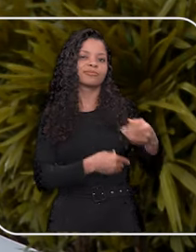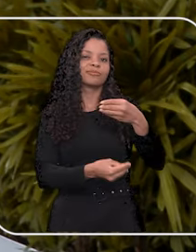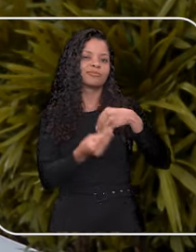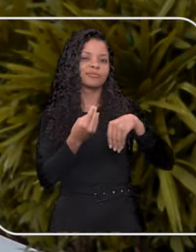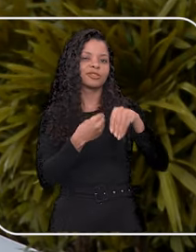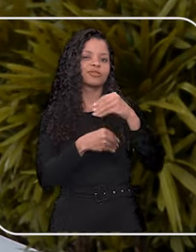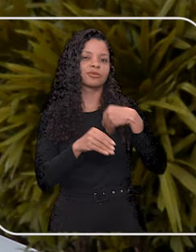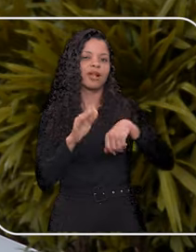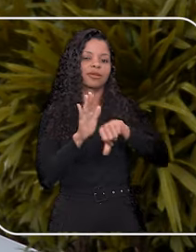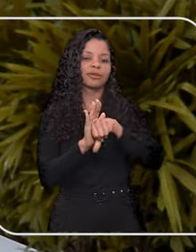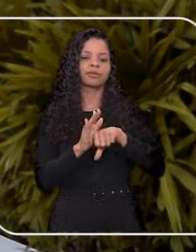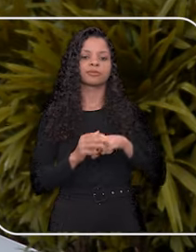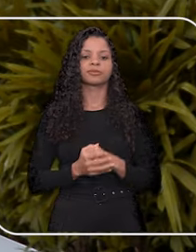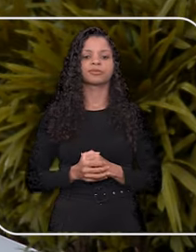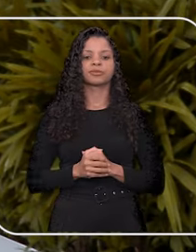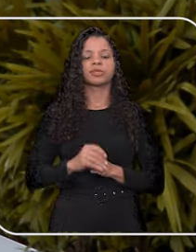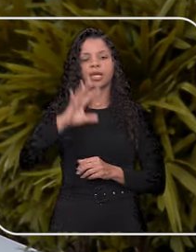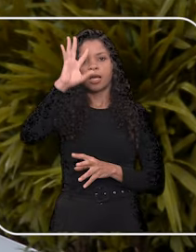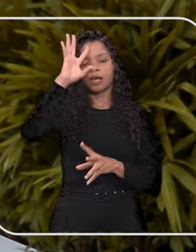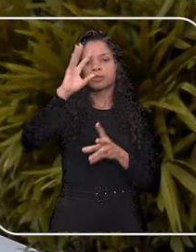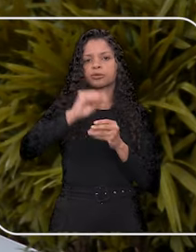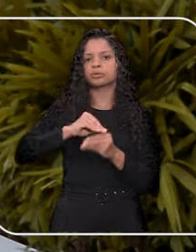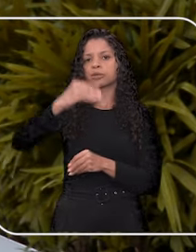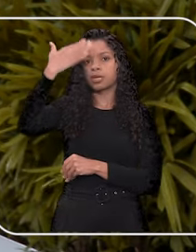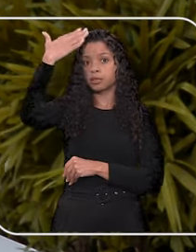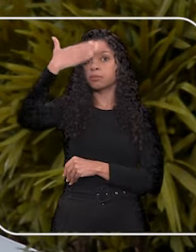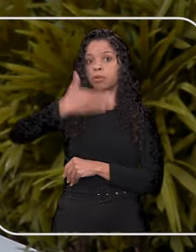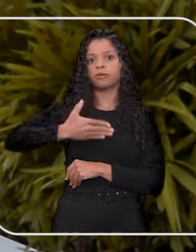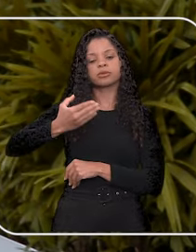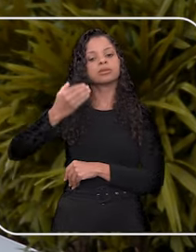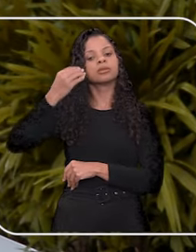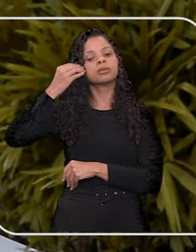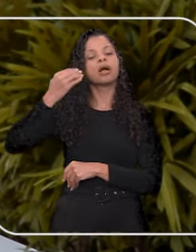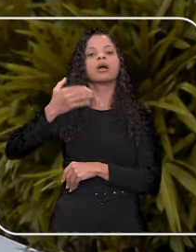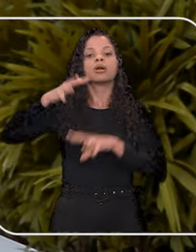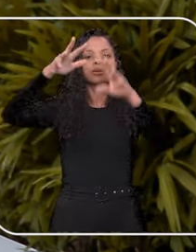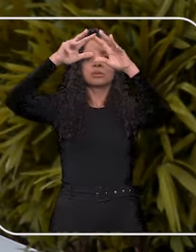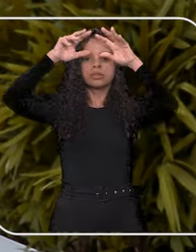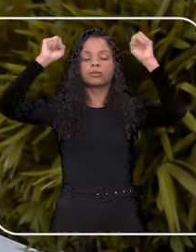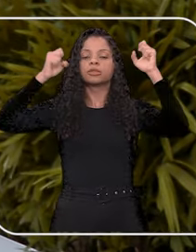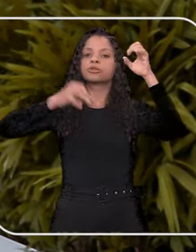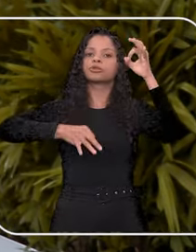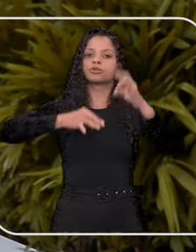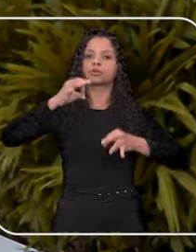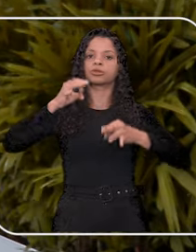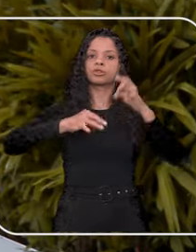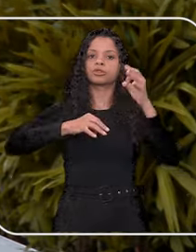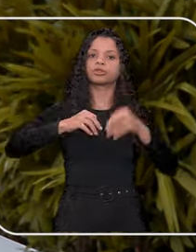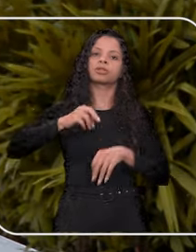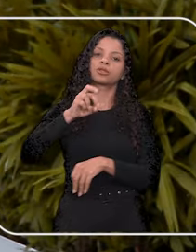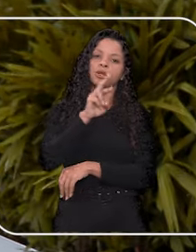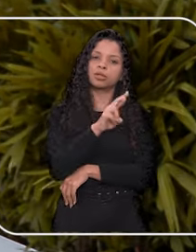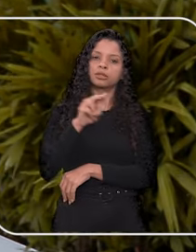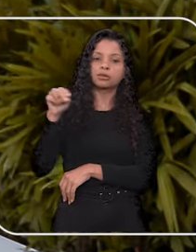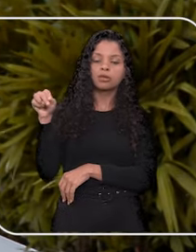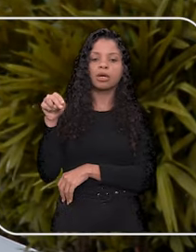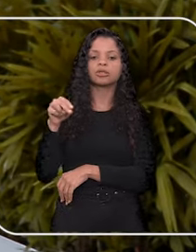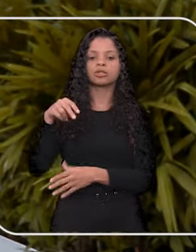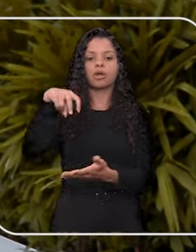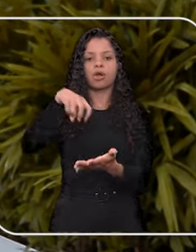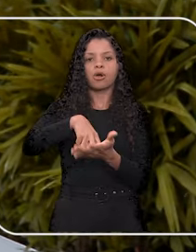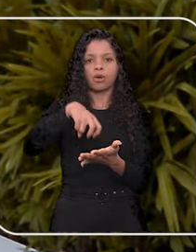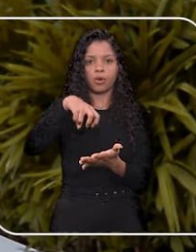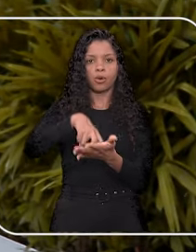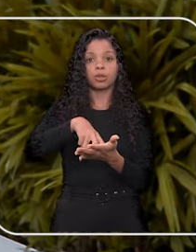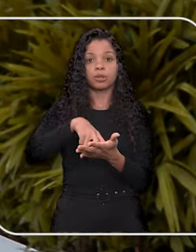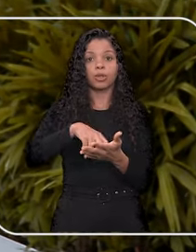após o juízo de primeiro grau concluir pela validade das provas telemáticas o Tribunal de Justiça do Rio Grande do Norte confirmou a sentença